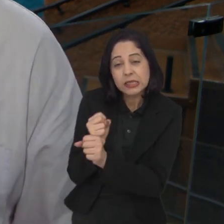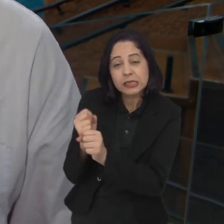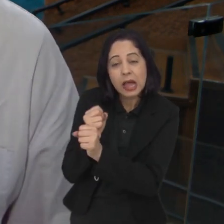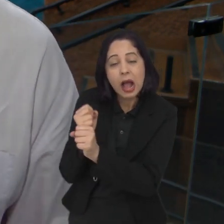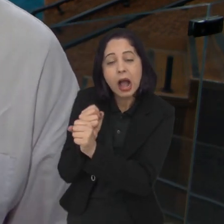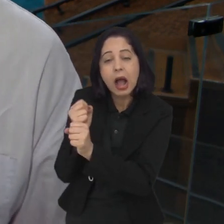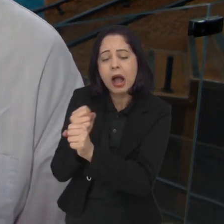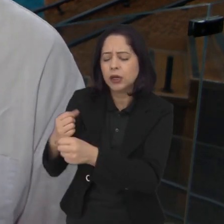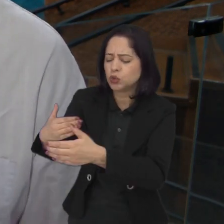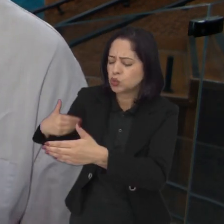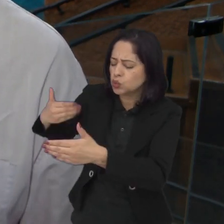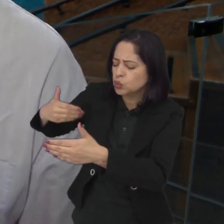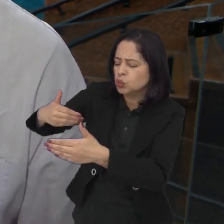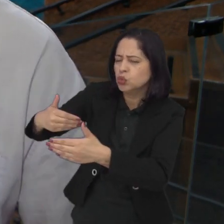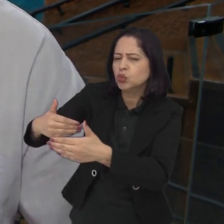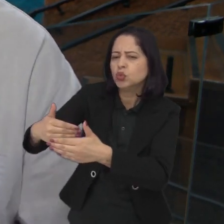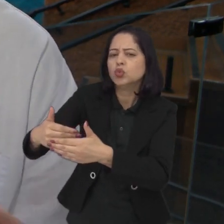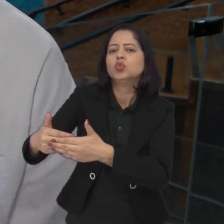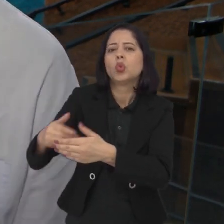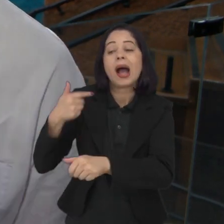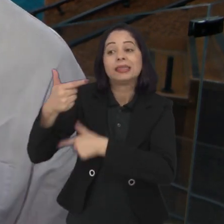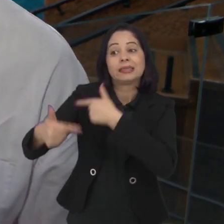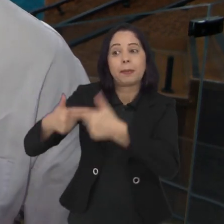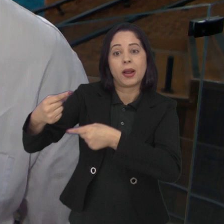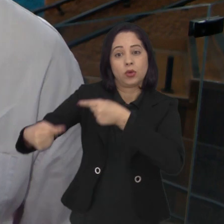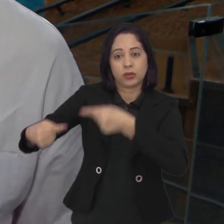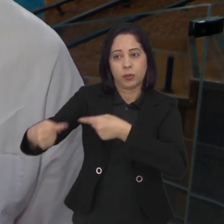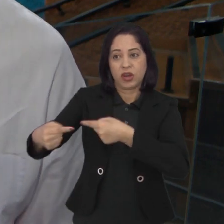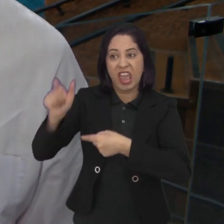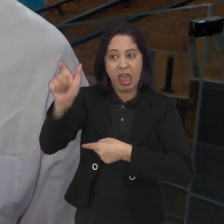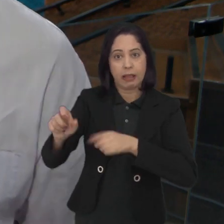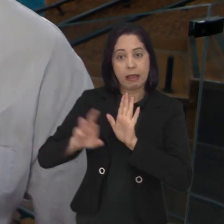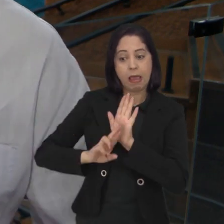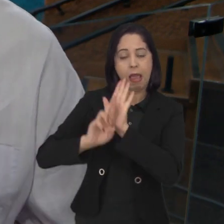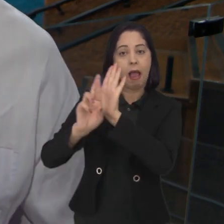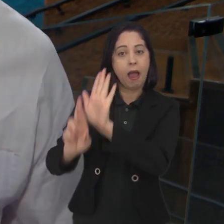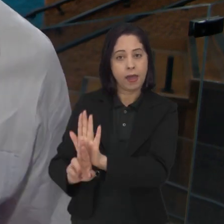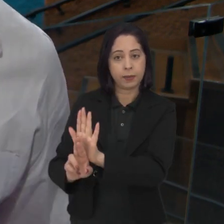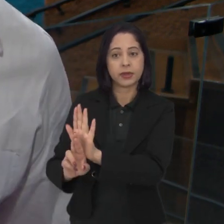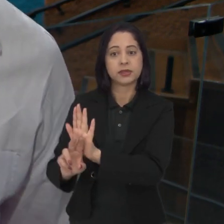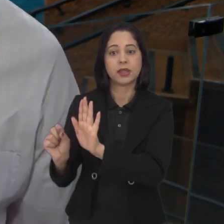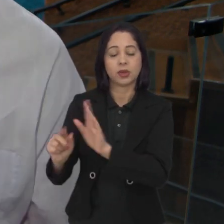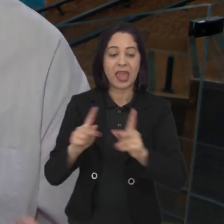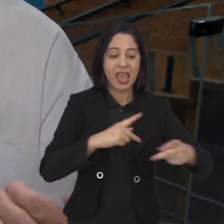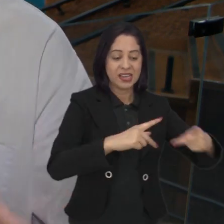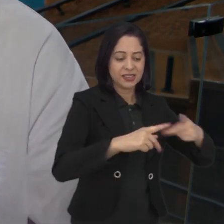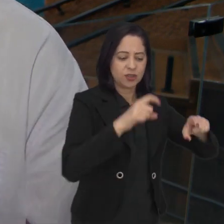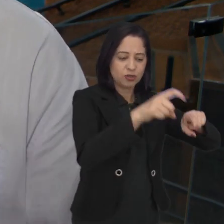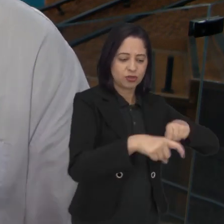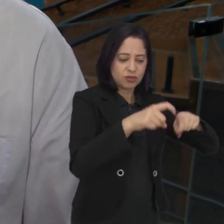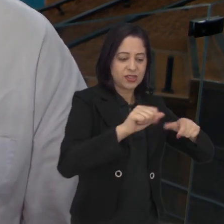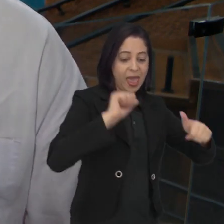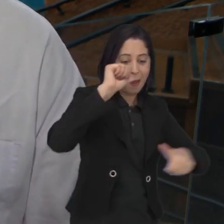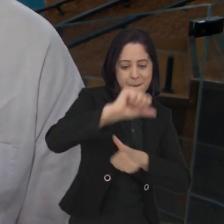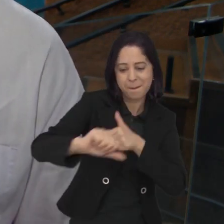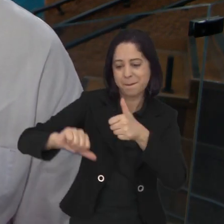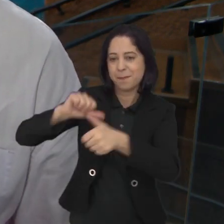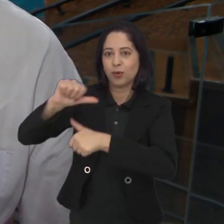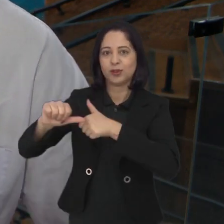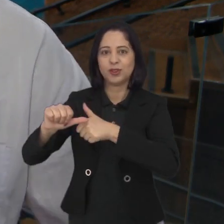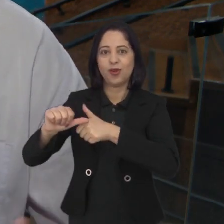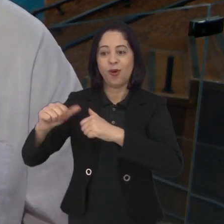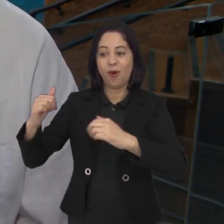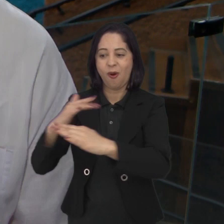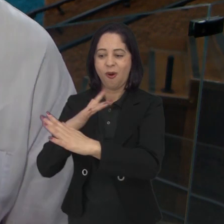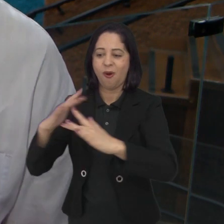poder político e econômico de São José. Ele representa a transição de São José rural para uma São José